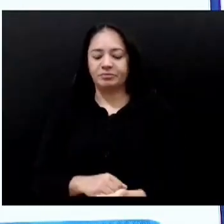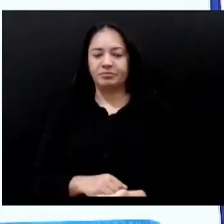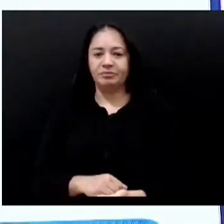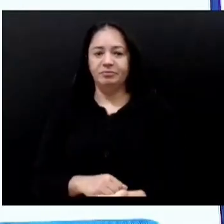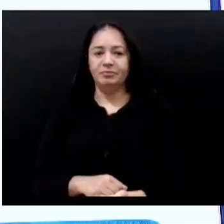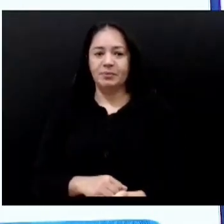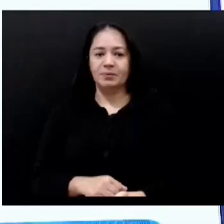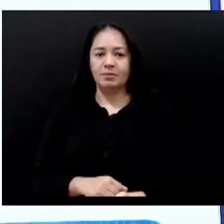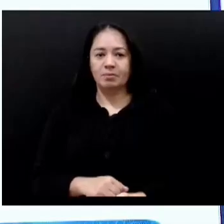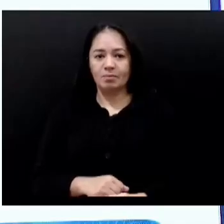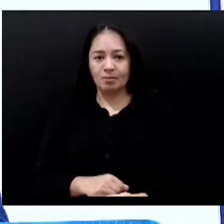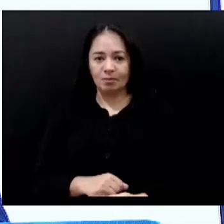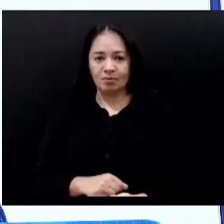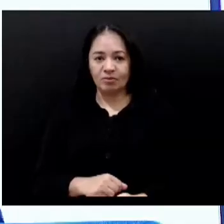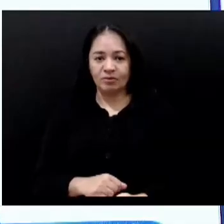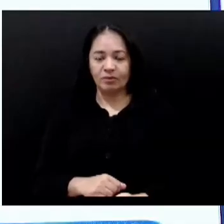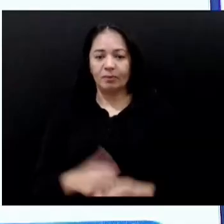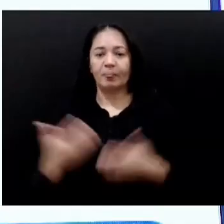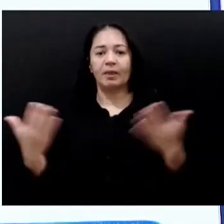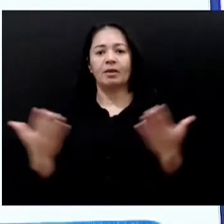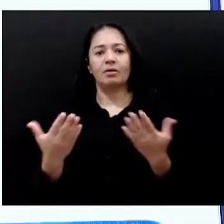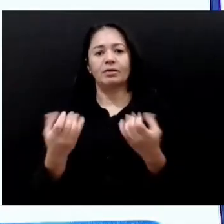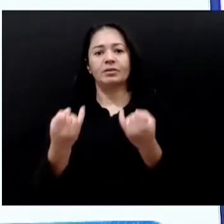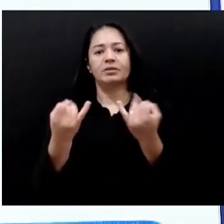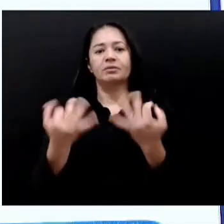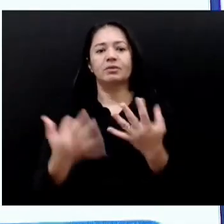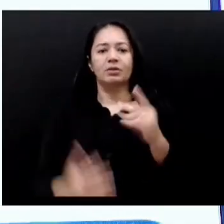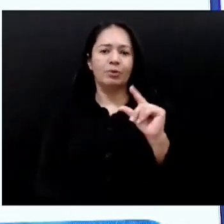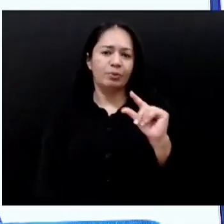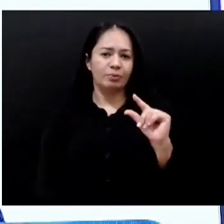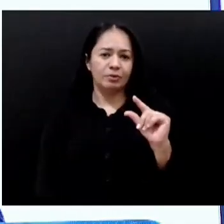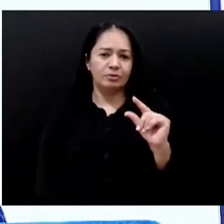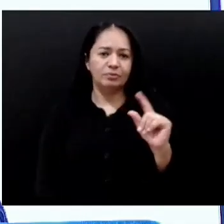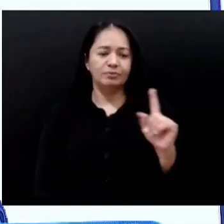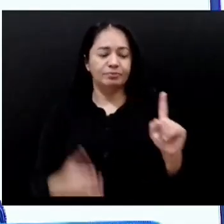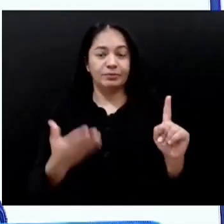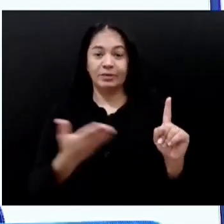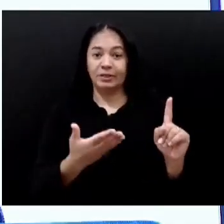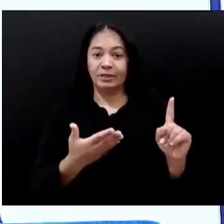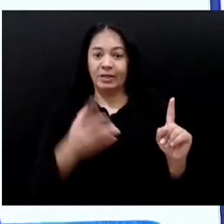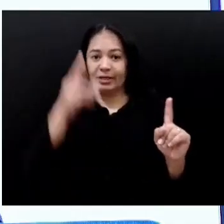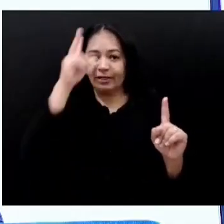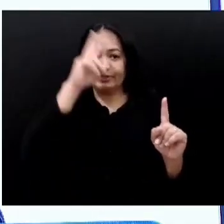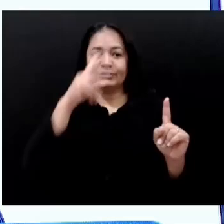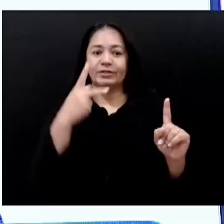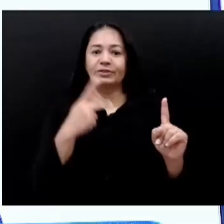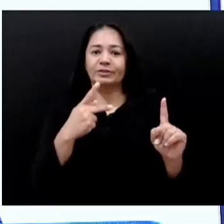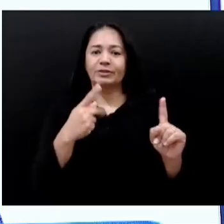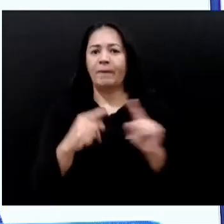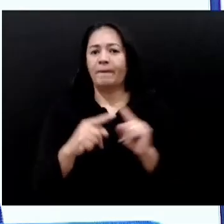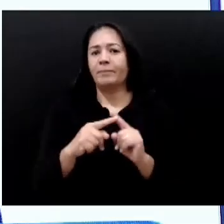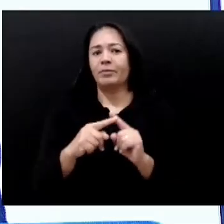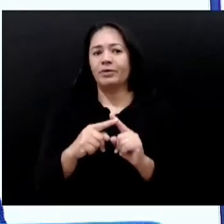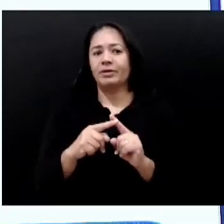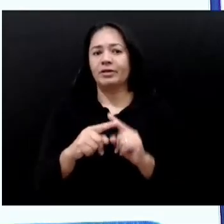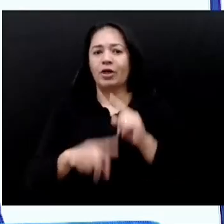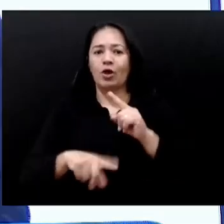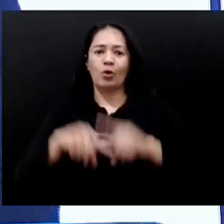Vamos falar um pouco do nosso homenageado, porque falar do produto dele eu acho que vocês já